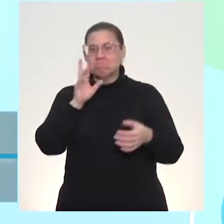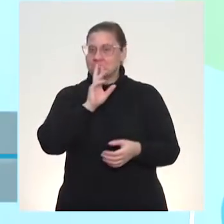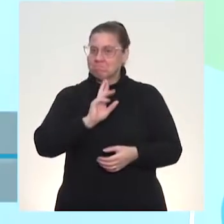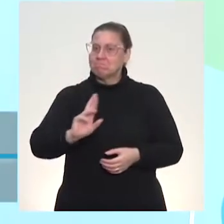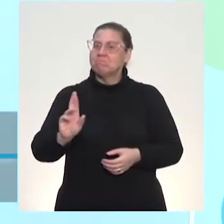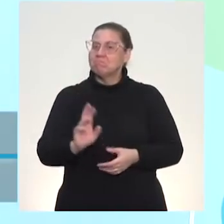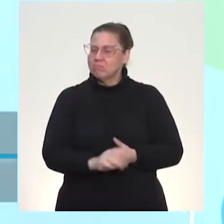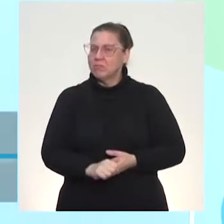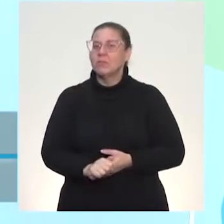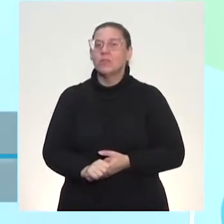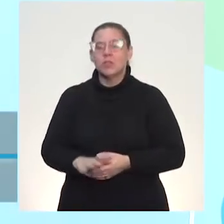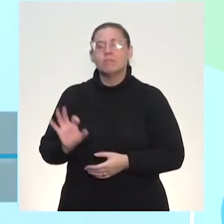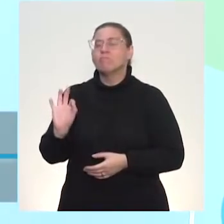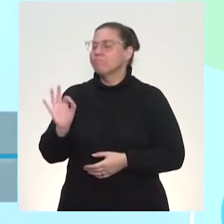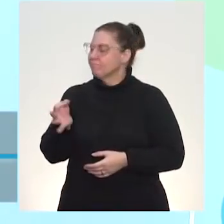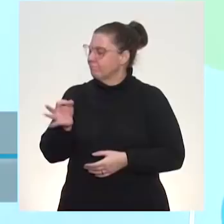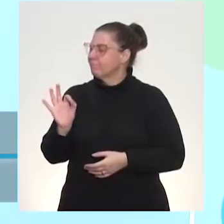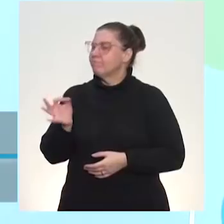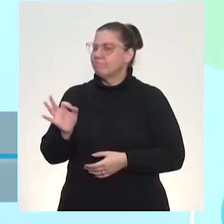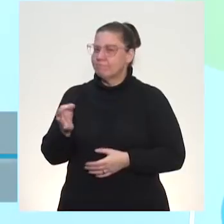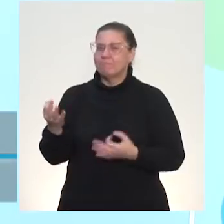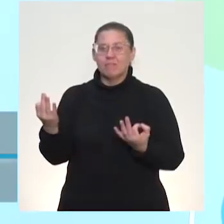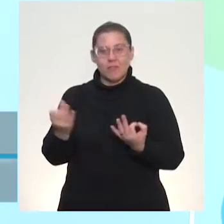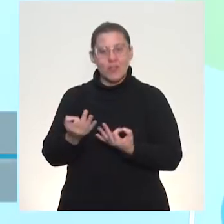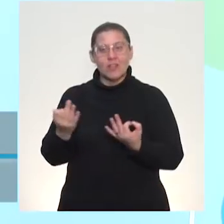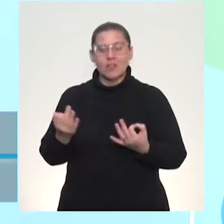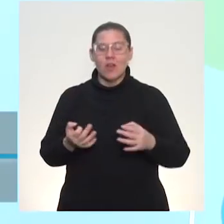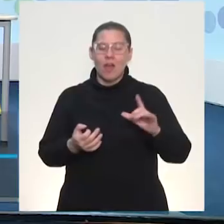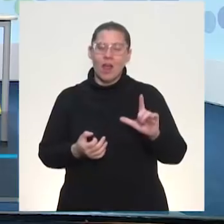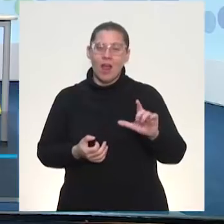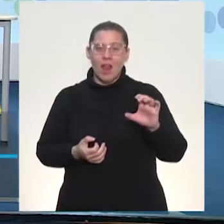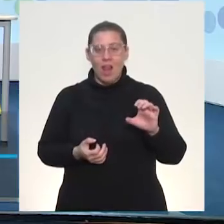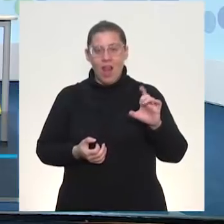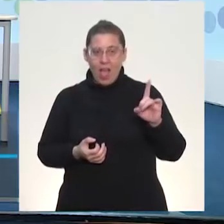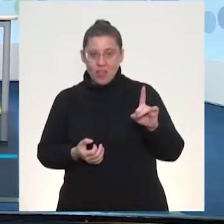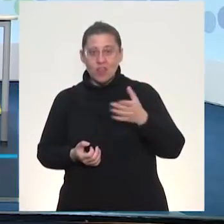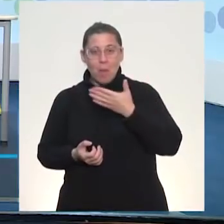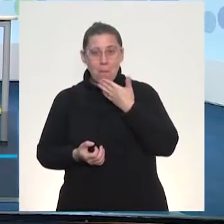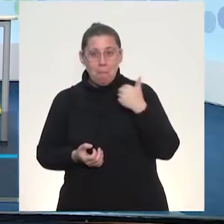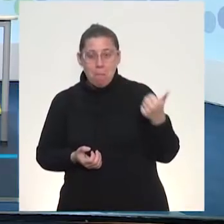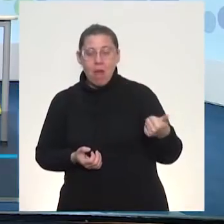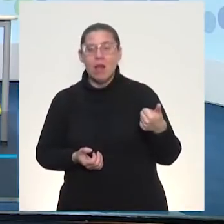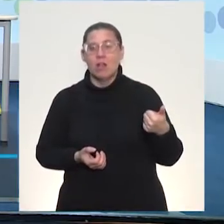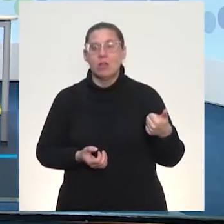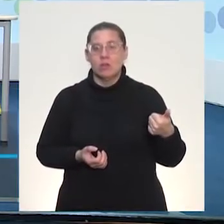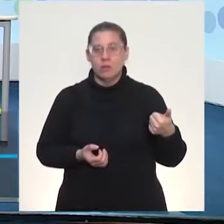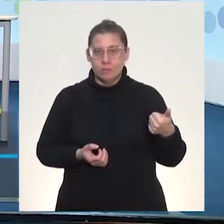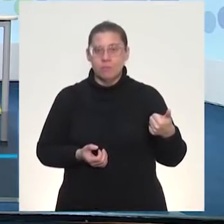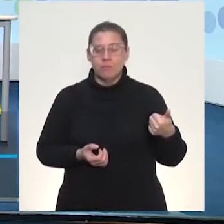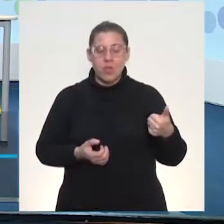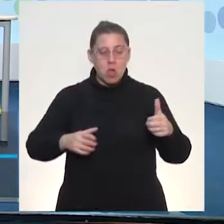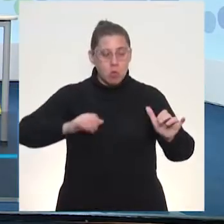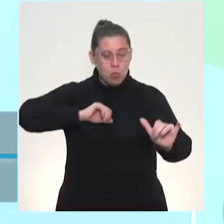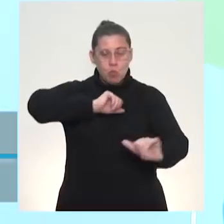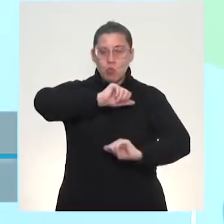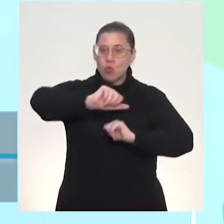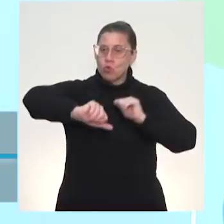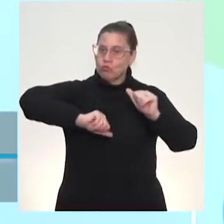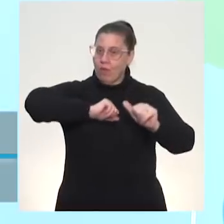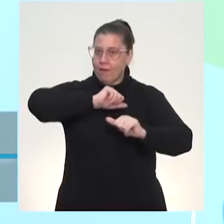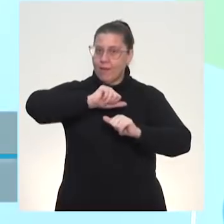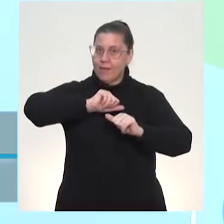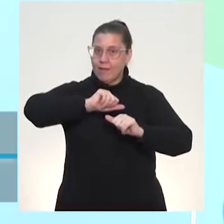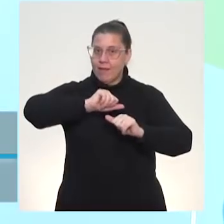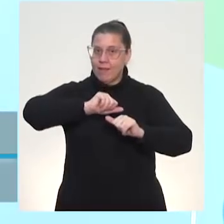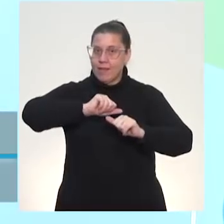viu, estudantes? Justamente isso, né? A lâmpada LED é mais eficiente em transformar a